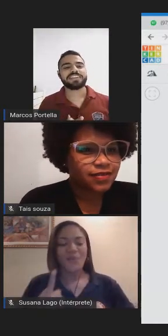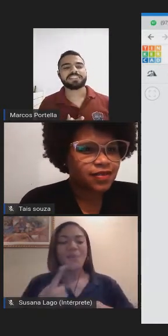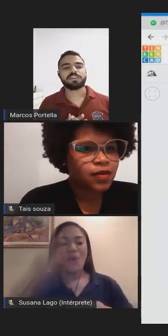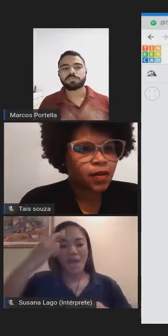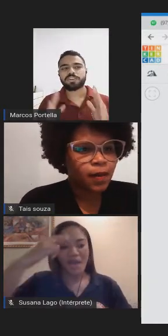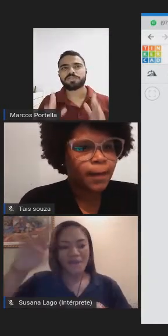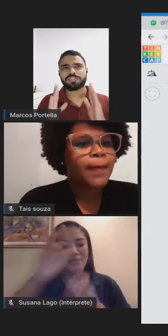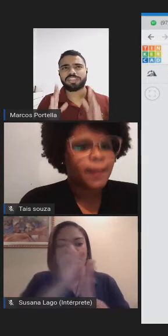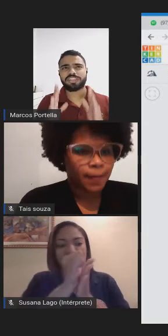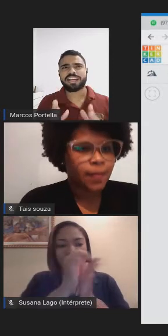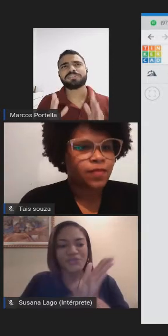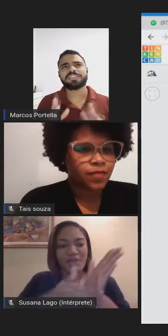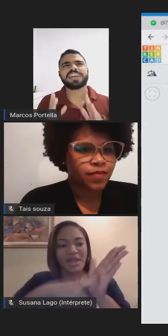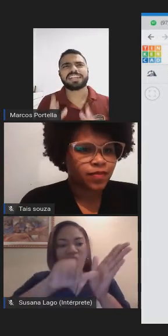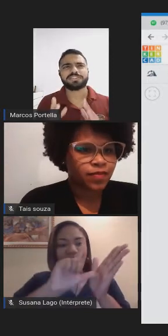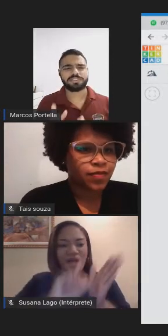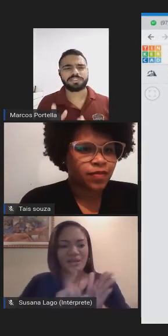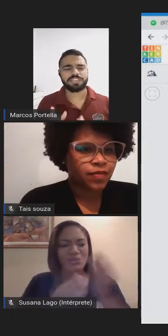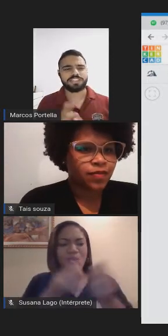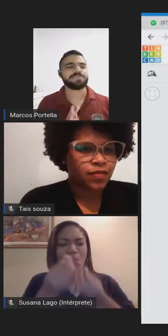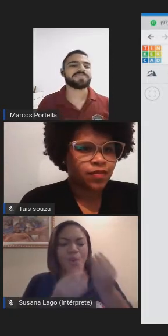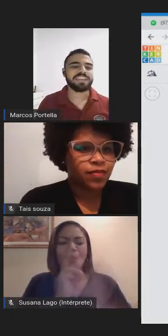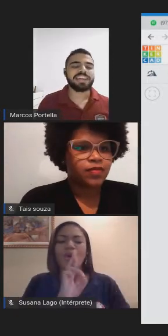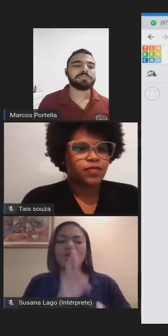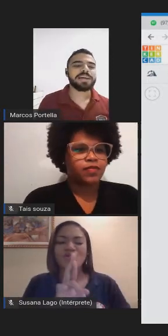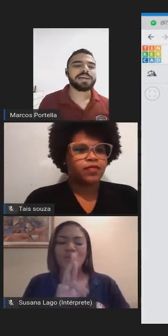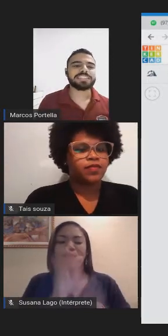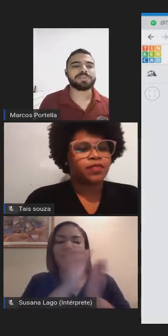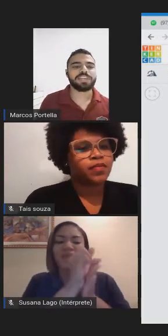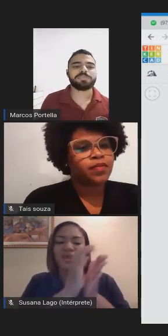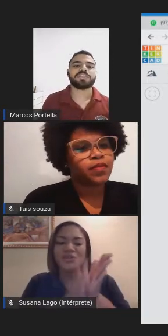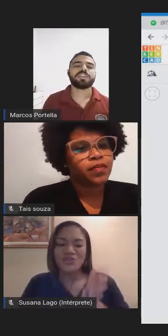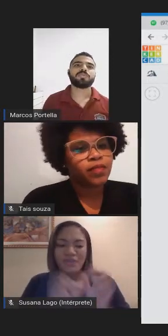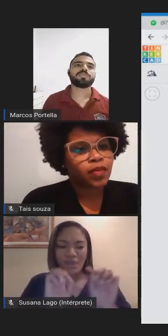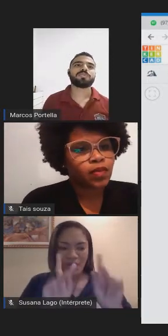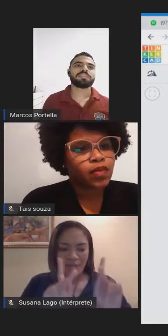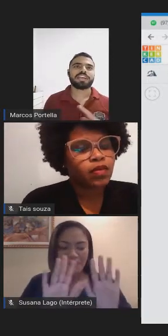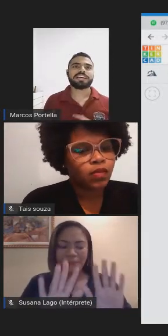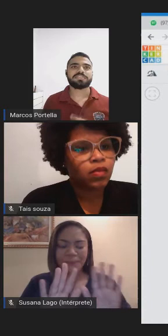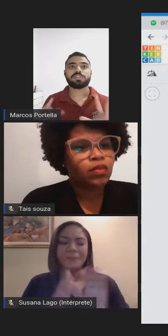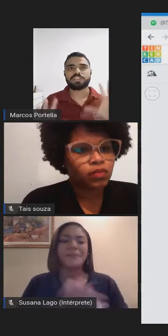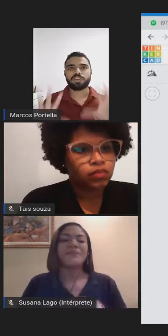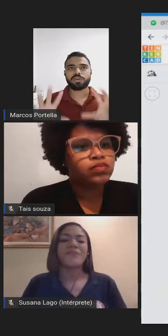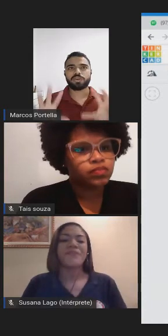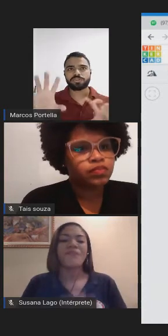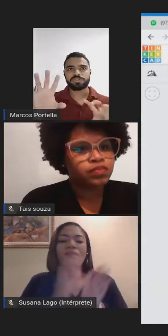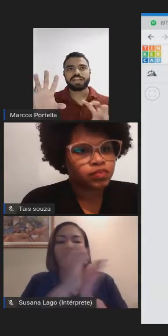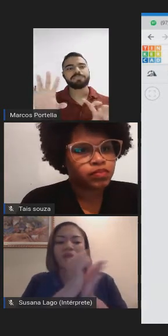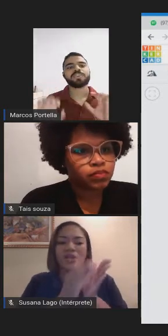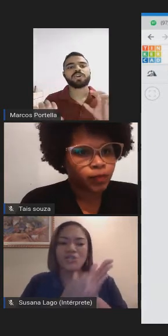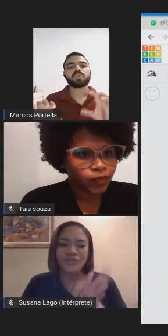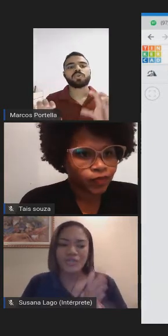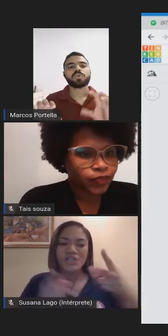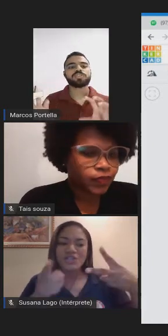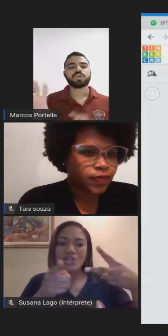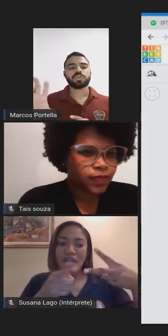vai fazer como solucionar o dever de casa de vocês. Basicamente o quê? No dever de casa, eu dei dois circuitos,